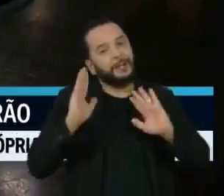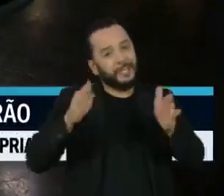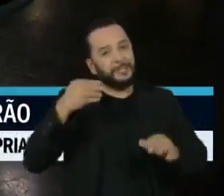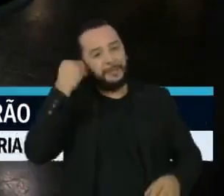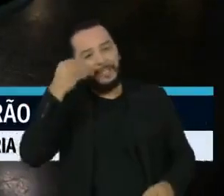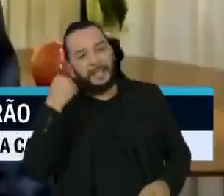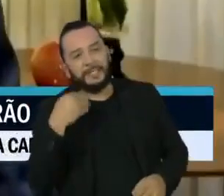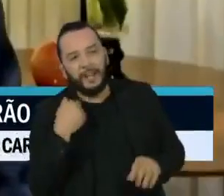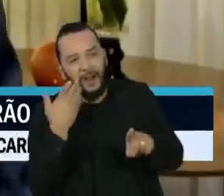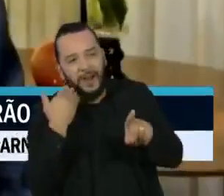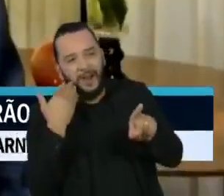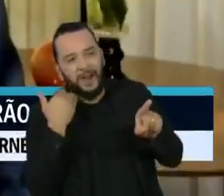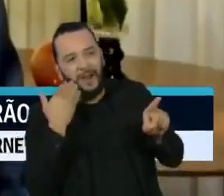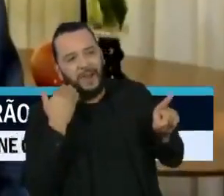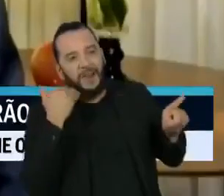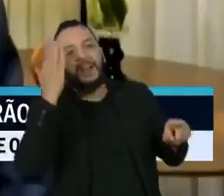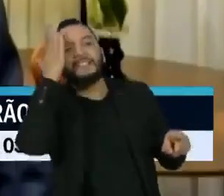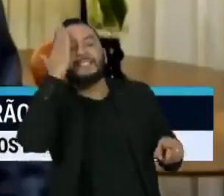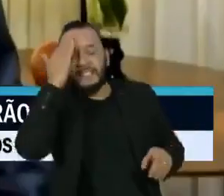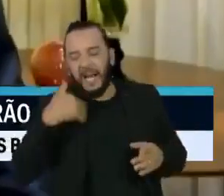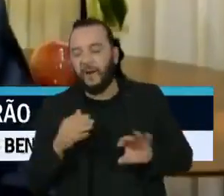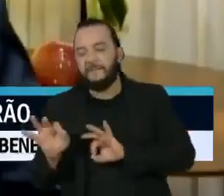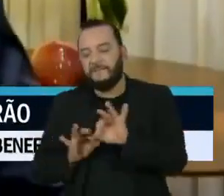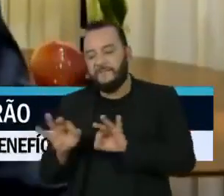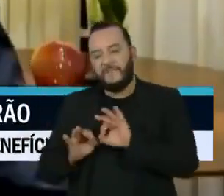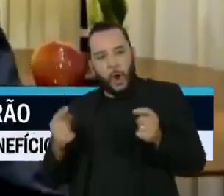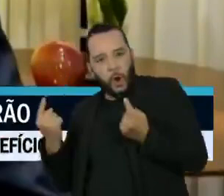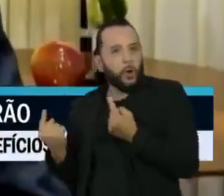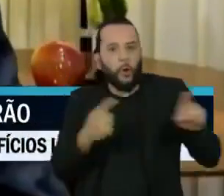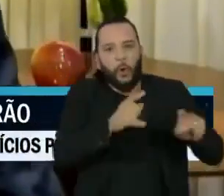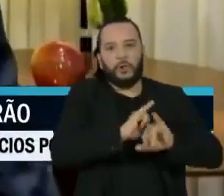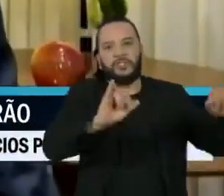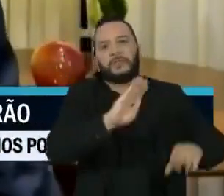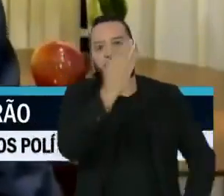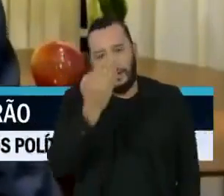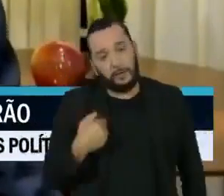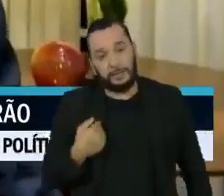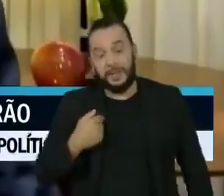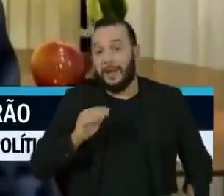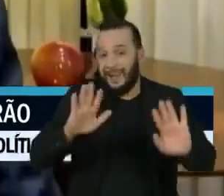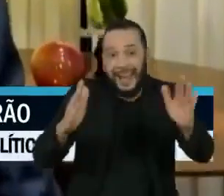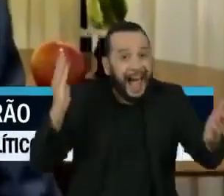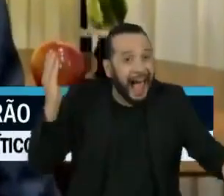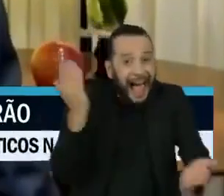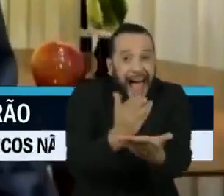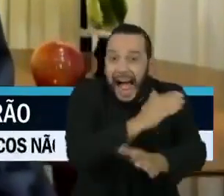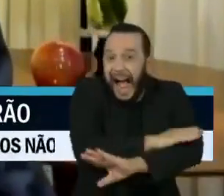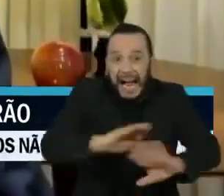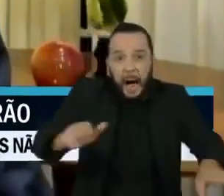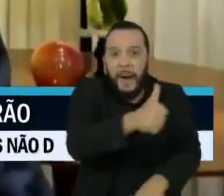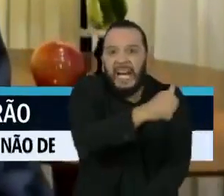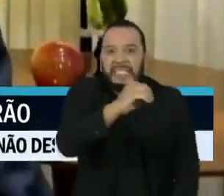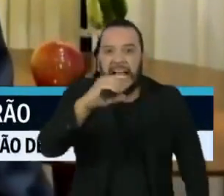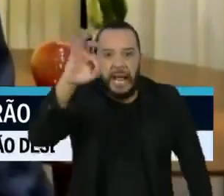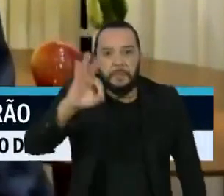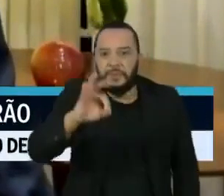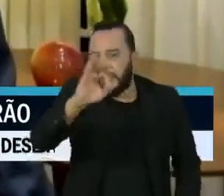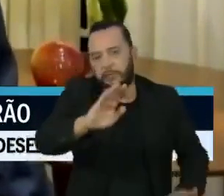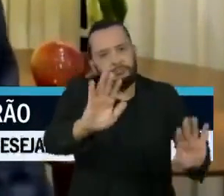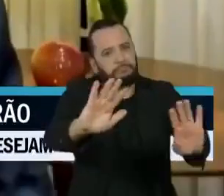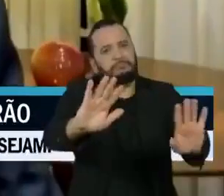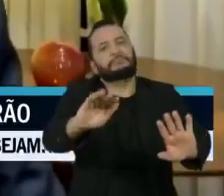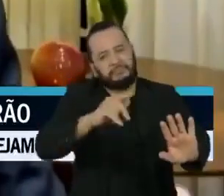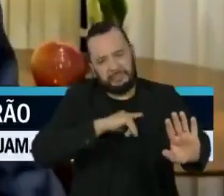tenho clareza, né, e nem certeza de que haverá a eliminação dessa condição, mas que há um preparo maior e